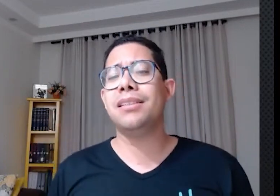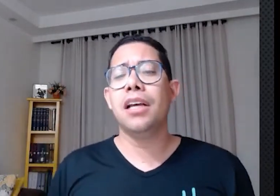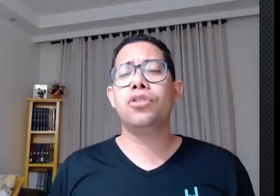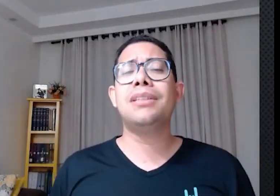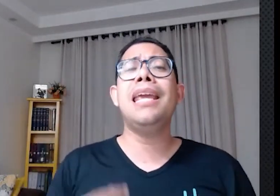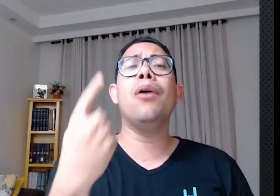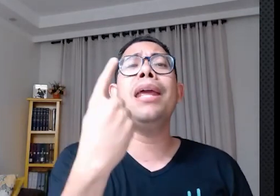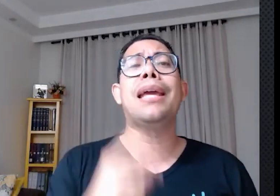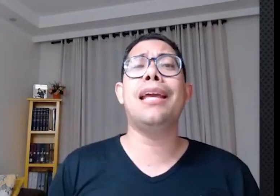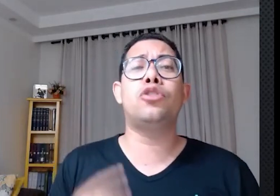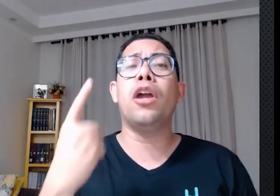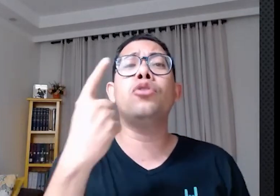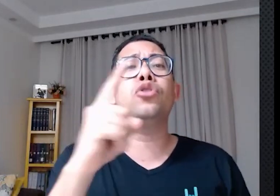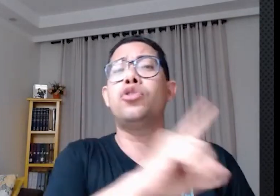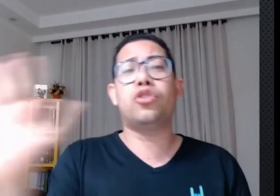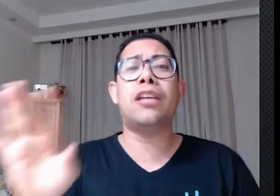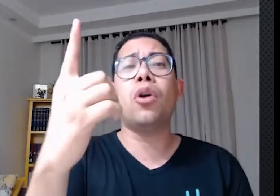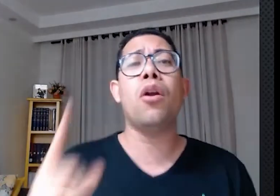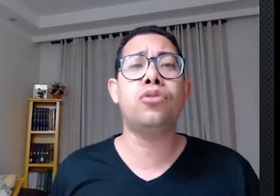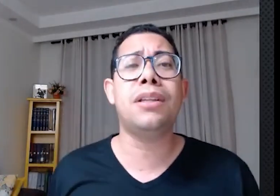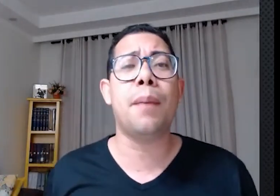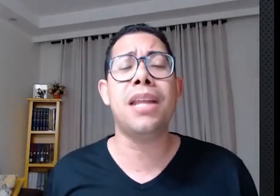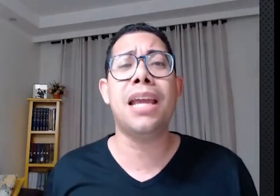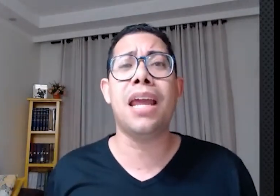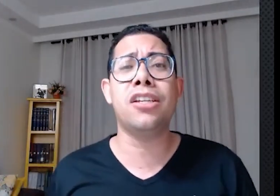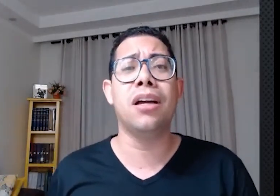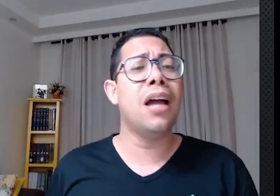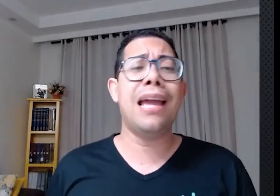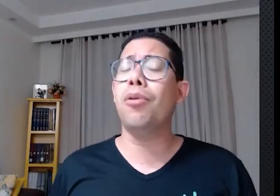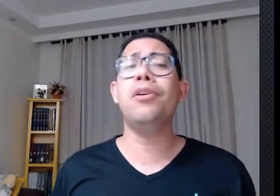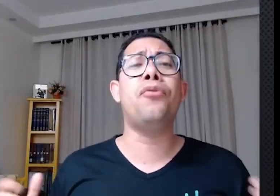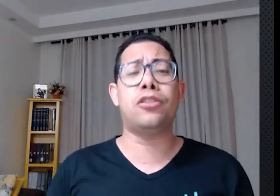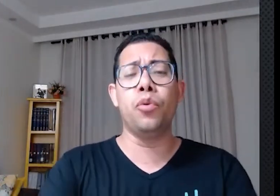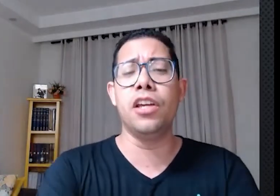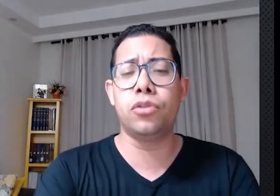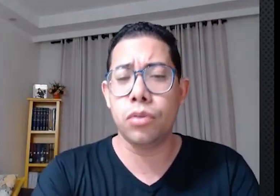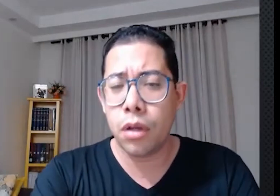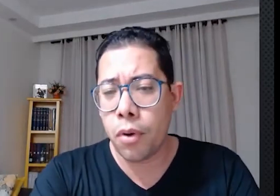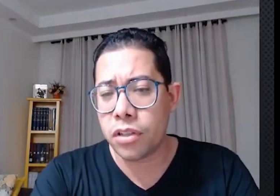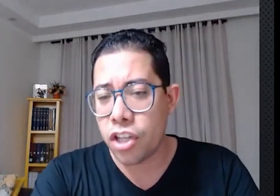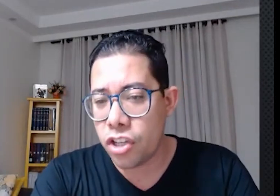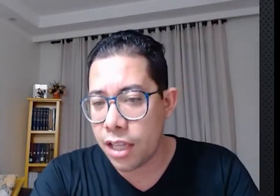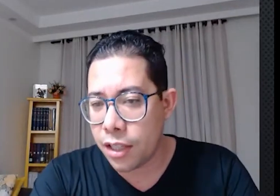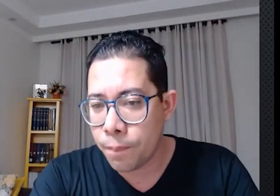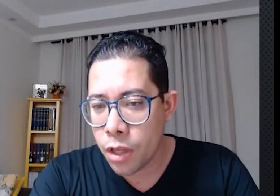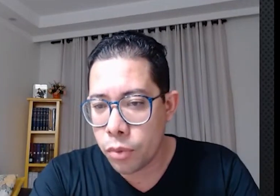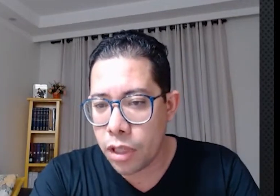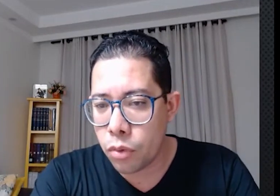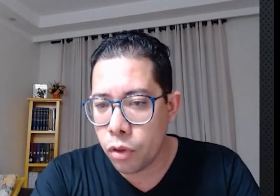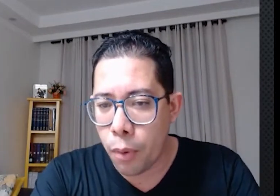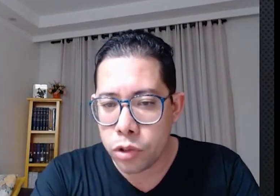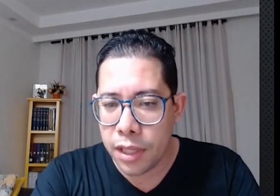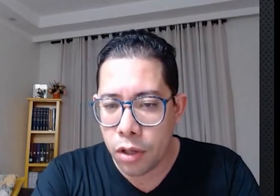Gesiel, mas só tem eu na igreja, é só eu que sou intérprete na igreja. Como que eu faço isso? Pronto, a gente entra